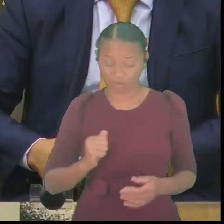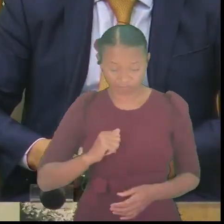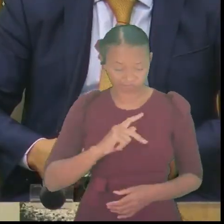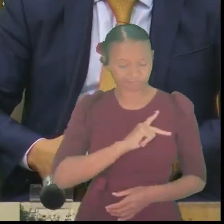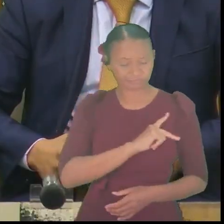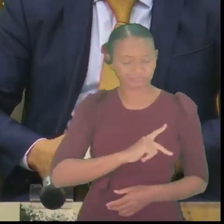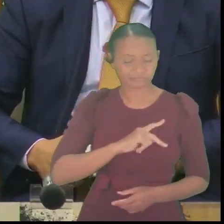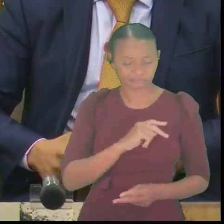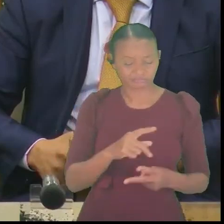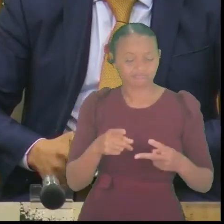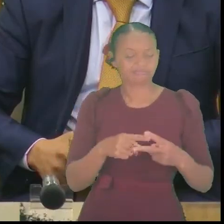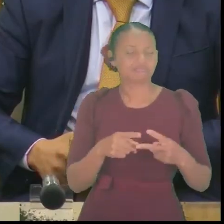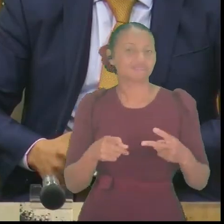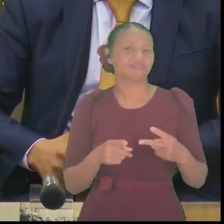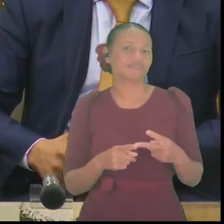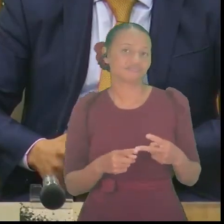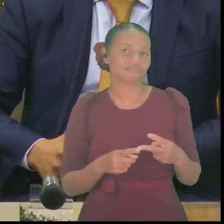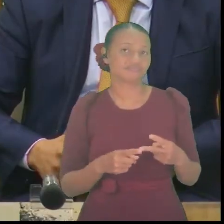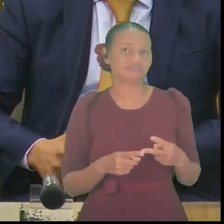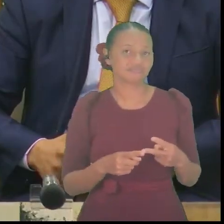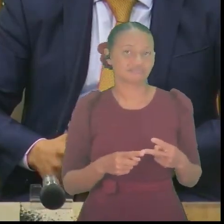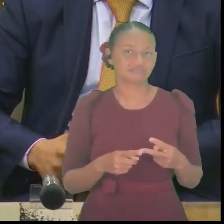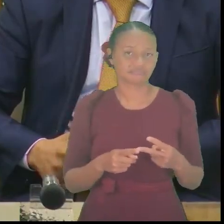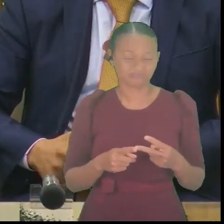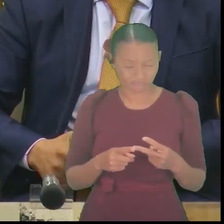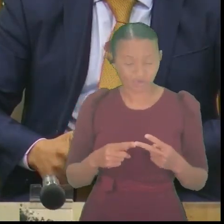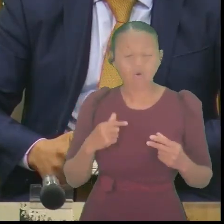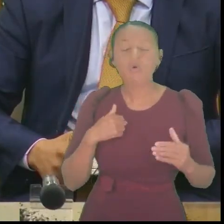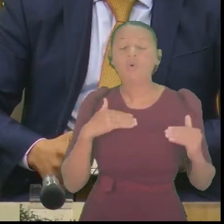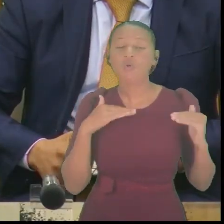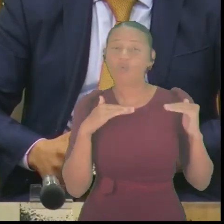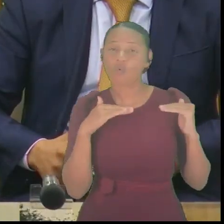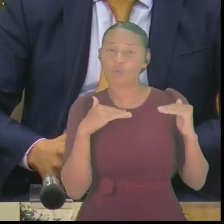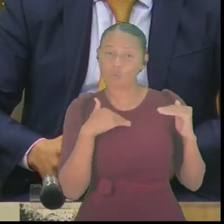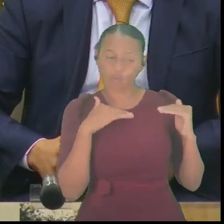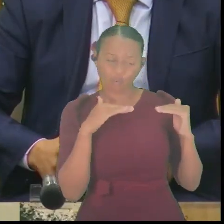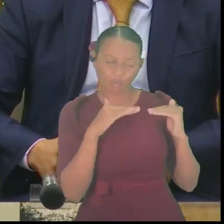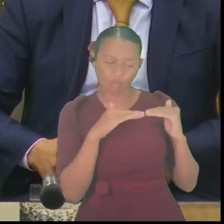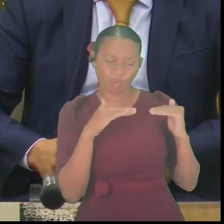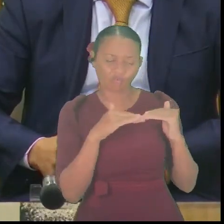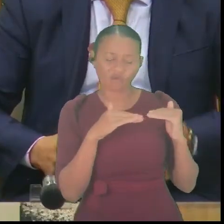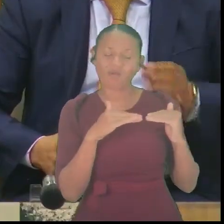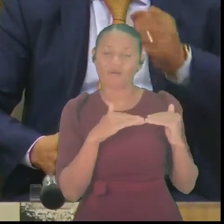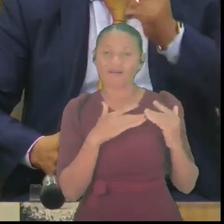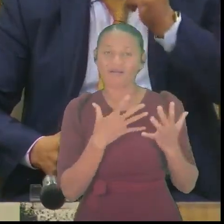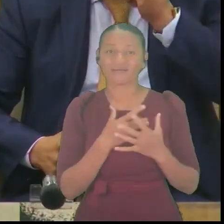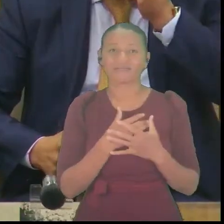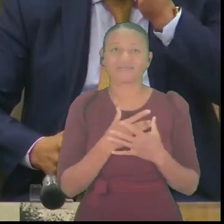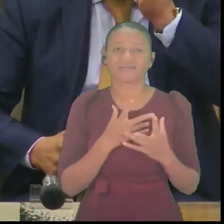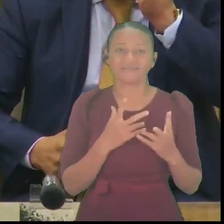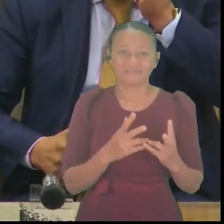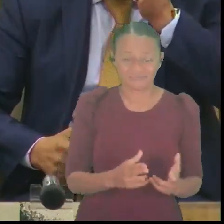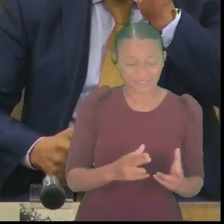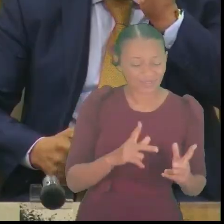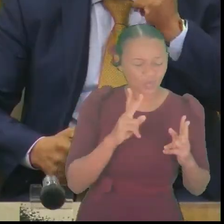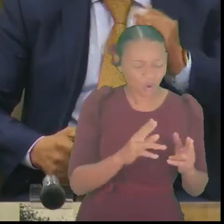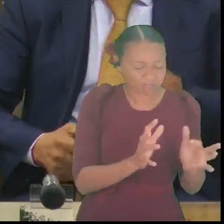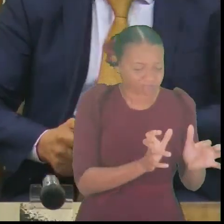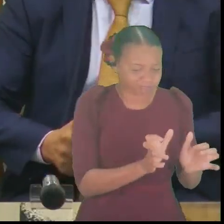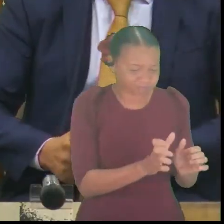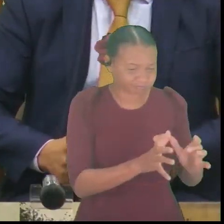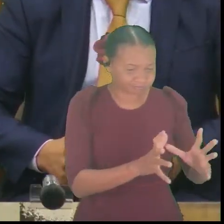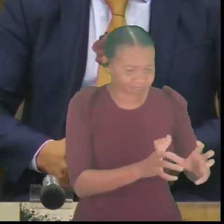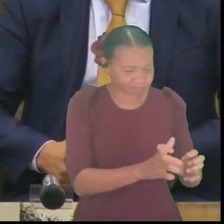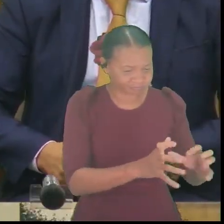duas formas. A palavra conformar é como que você pega uma massa e colocar